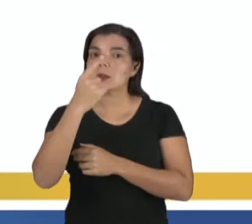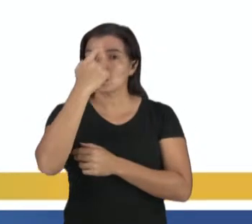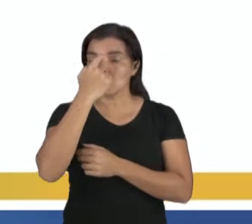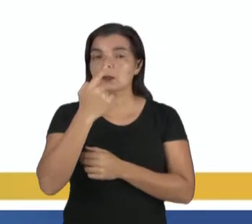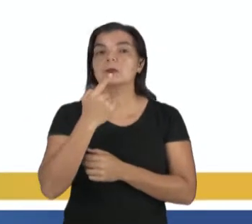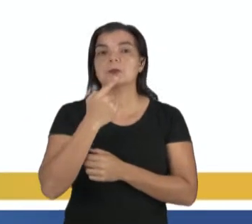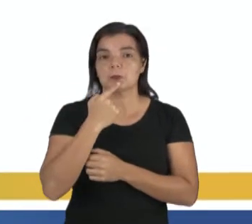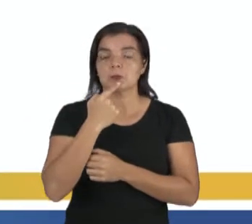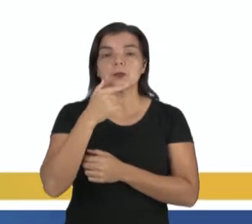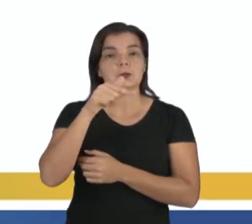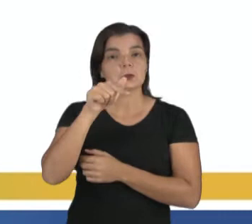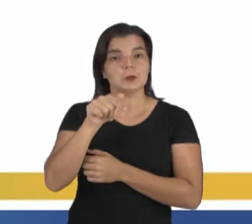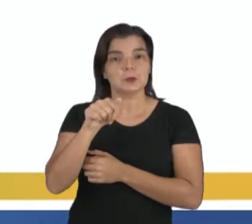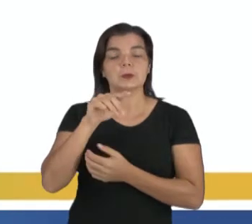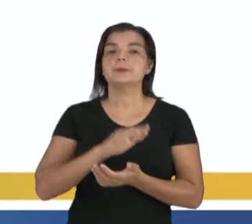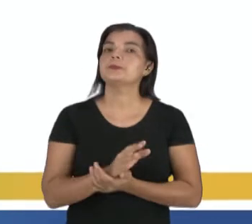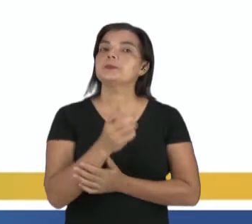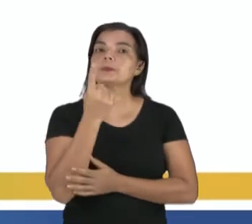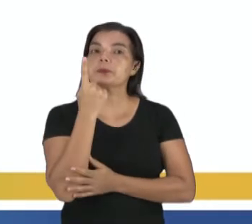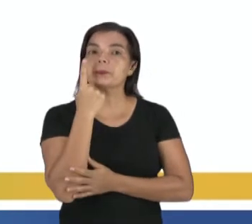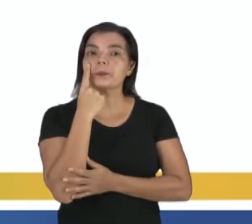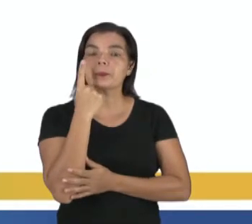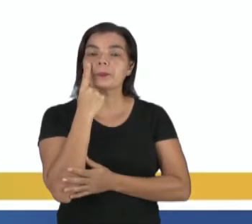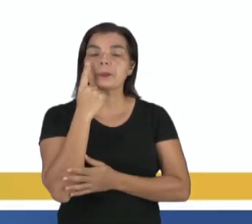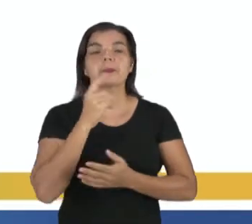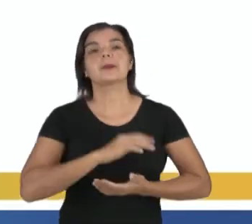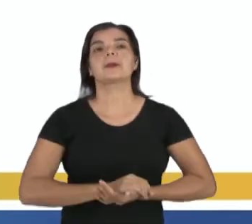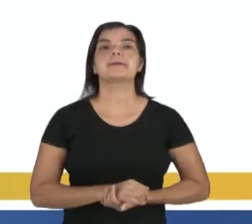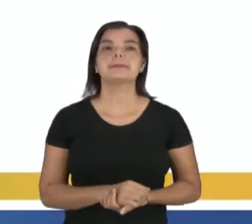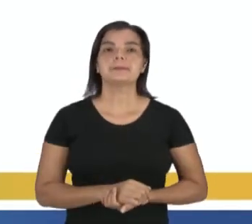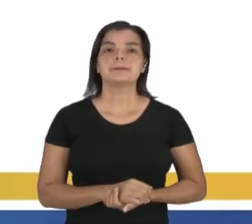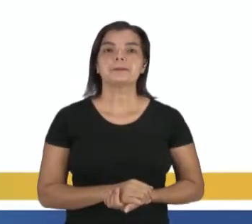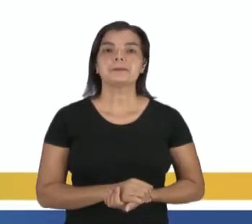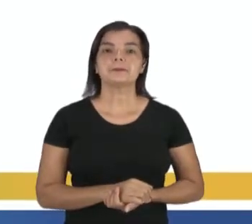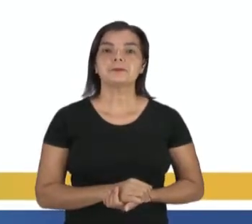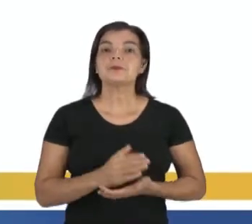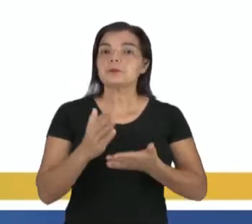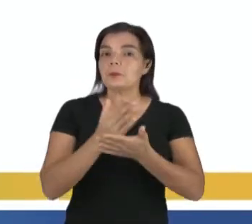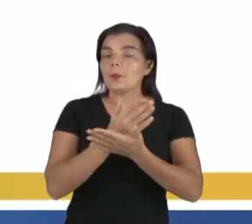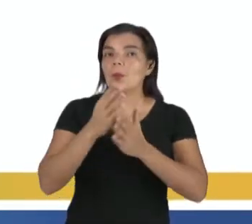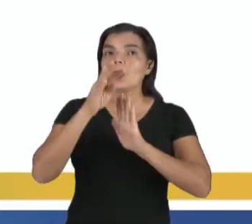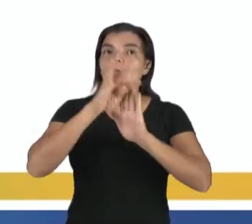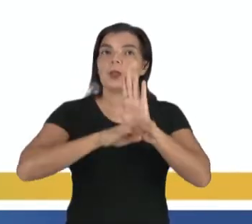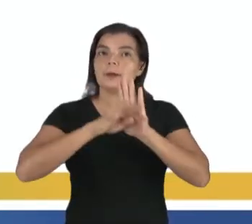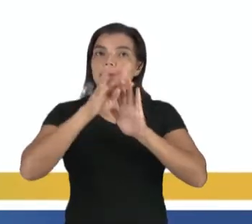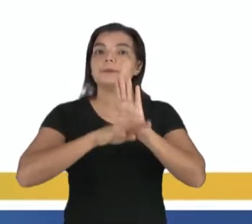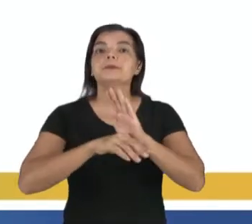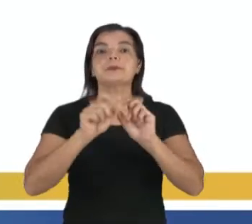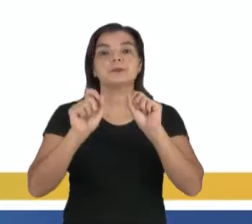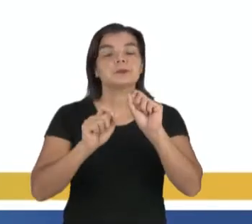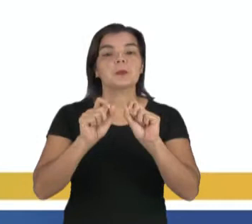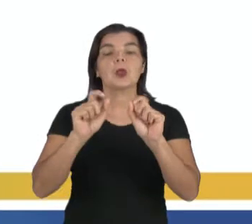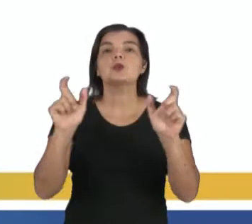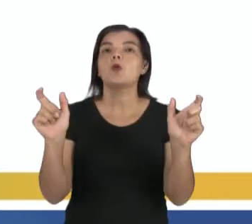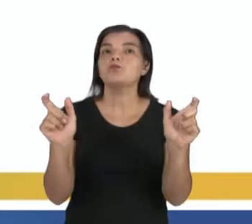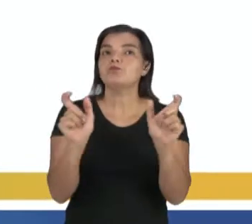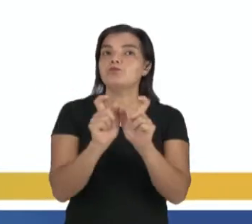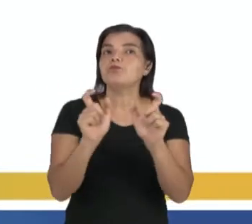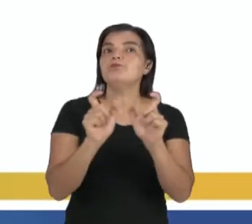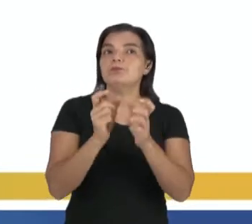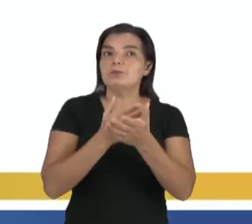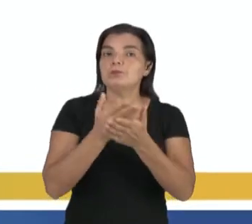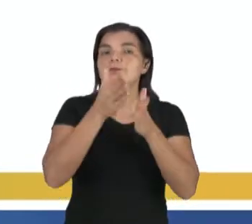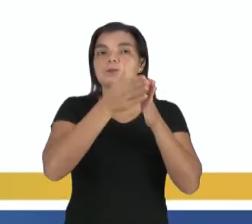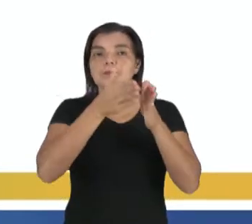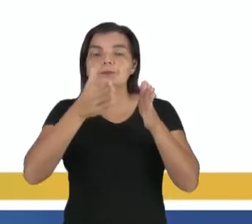dessas 7. Olhado, vamos continuar. Alguns textos são compostos a partir da